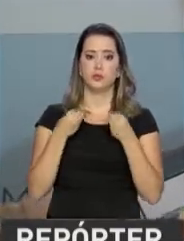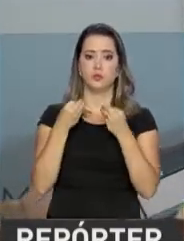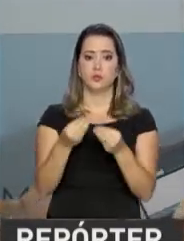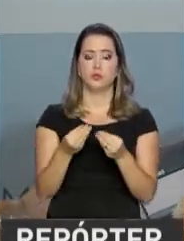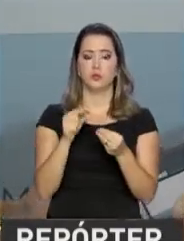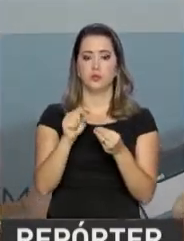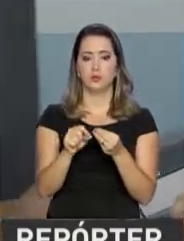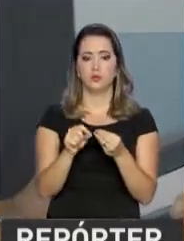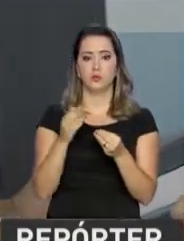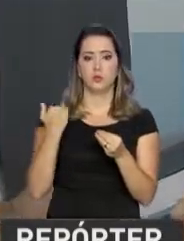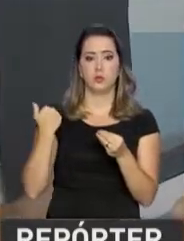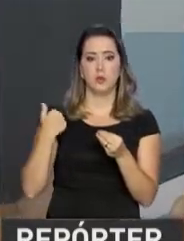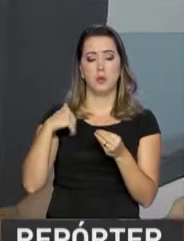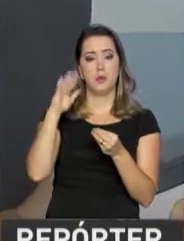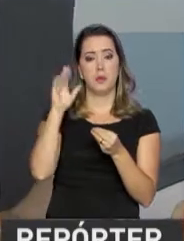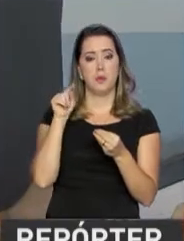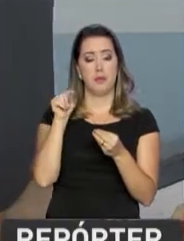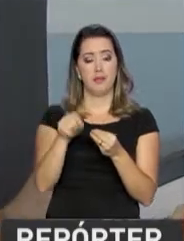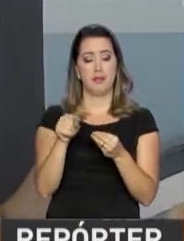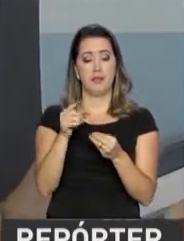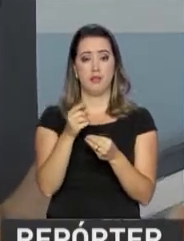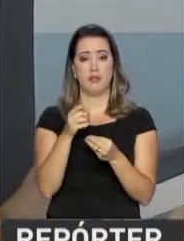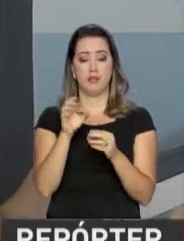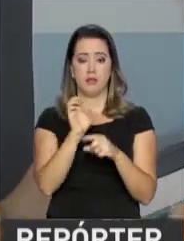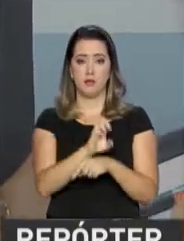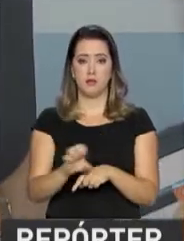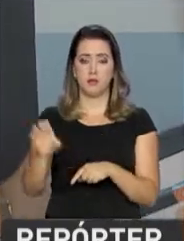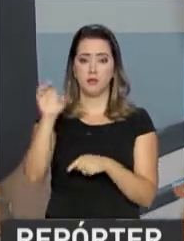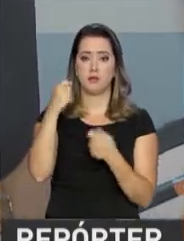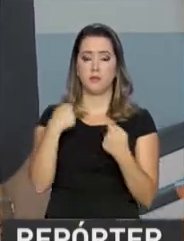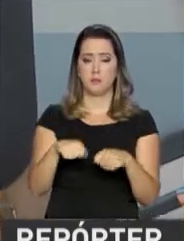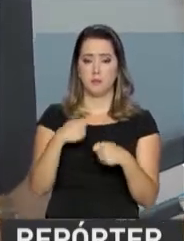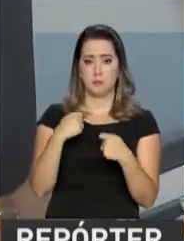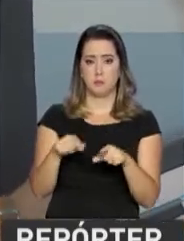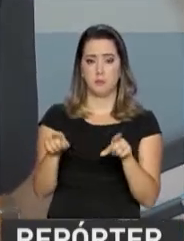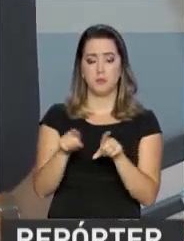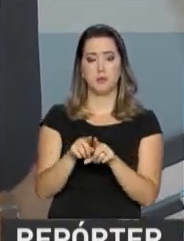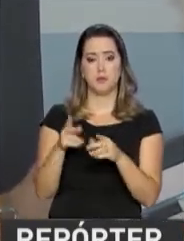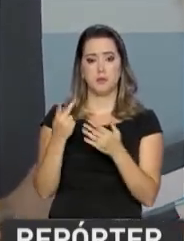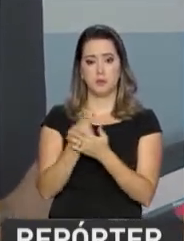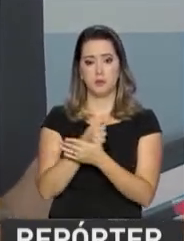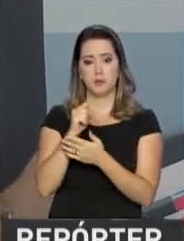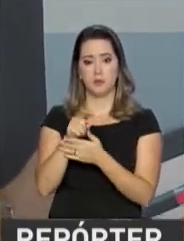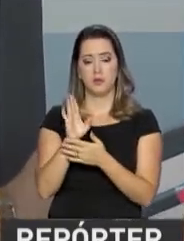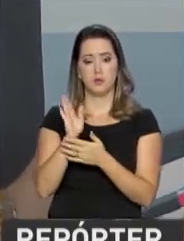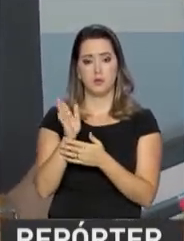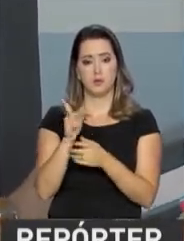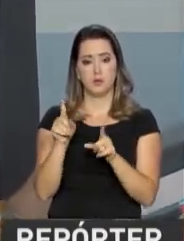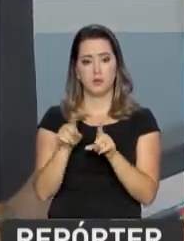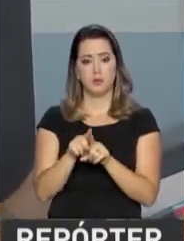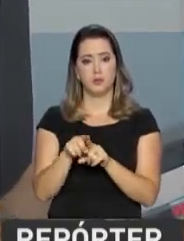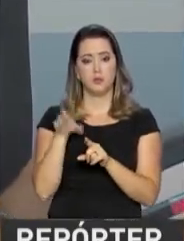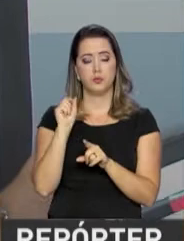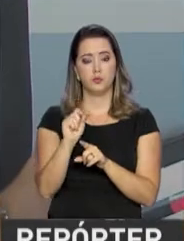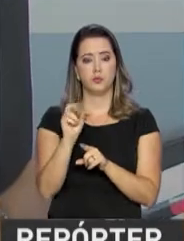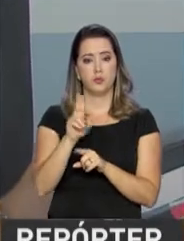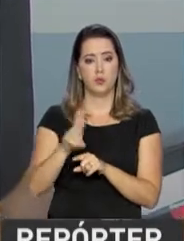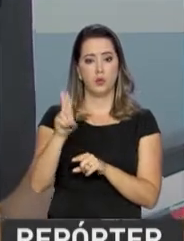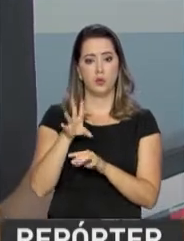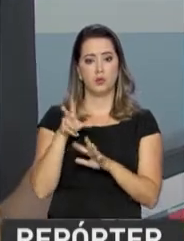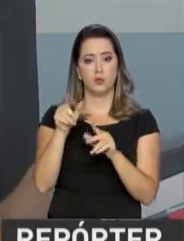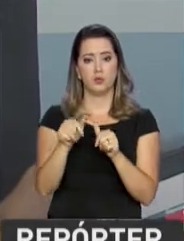garantirá, além desses estados onde o fracionamento já está sendo adotado, o abastecimento